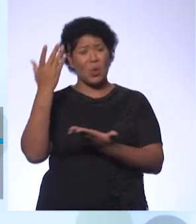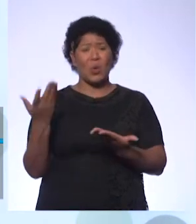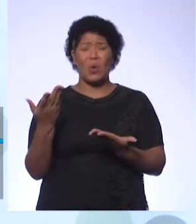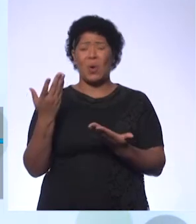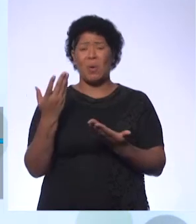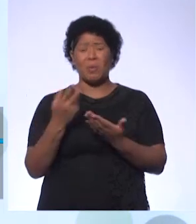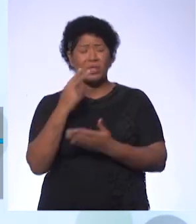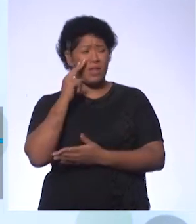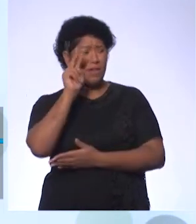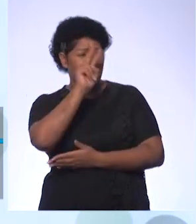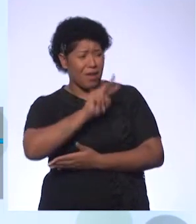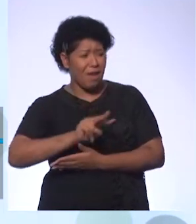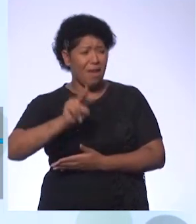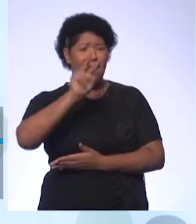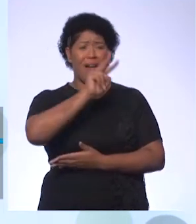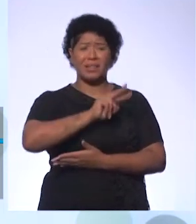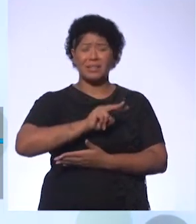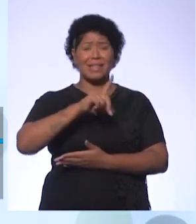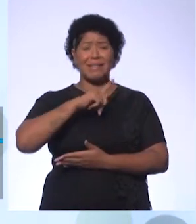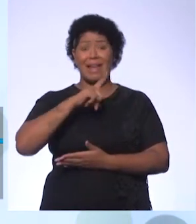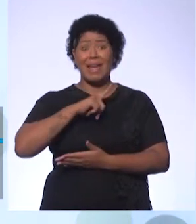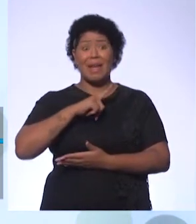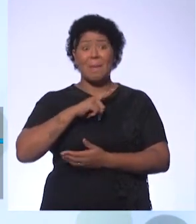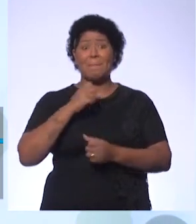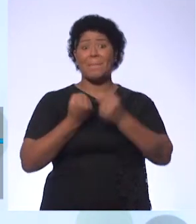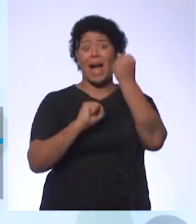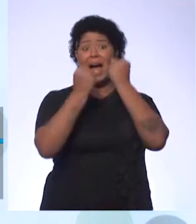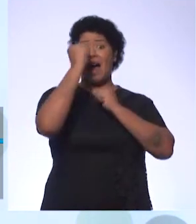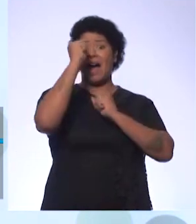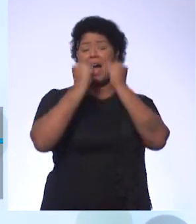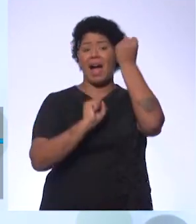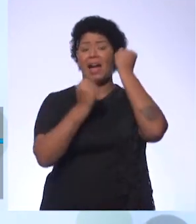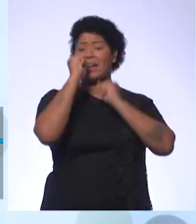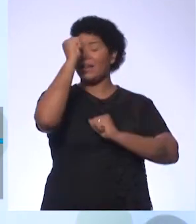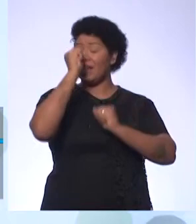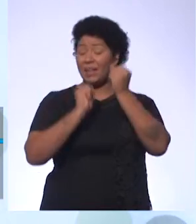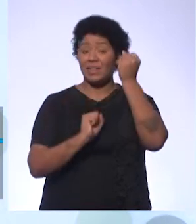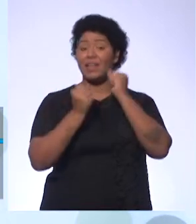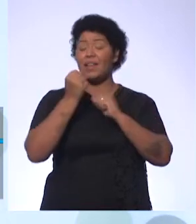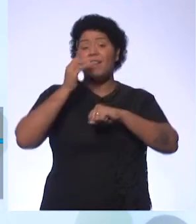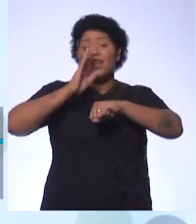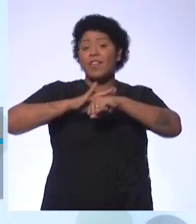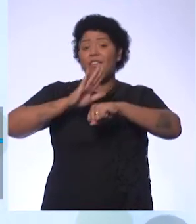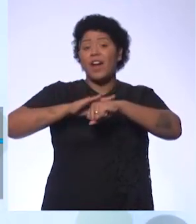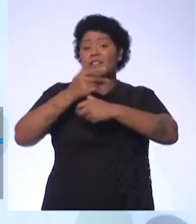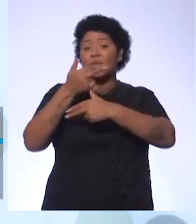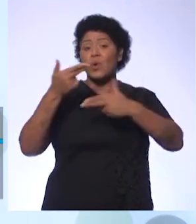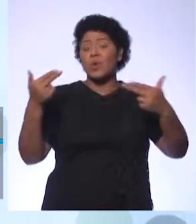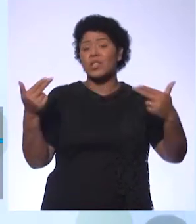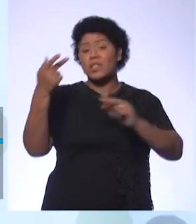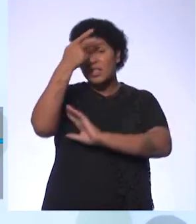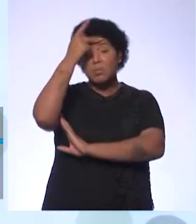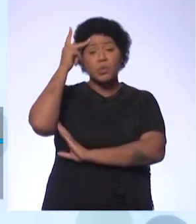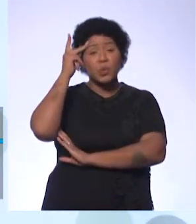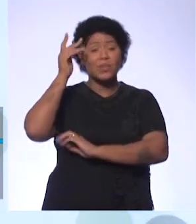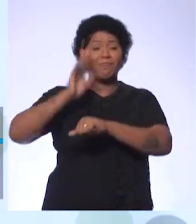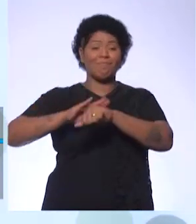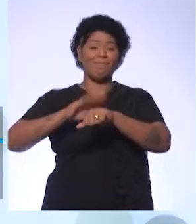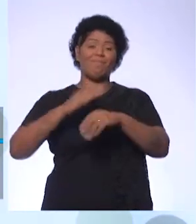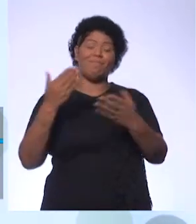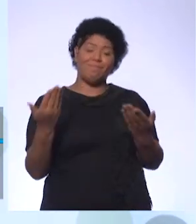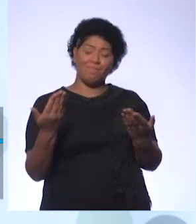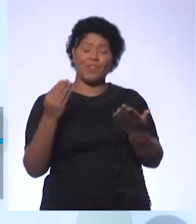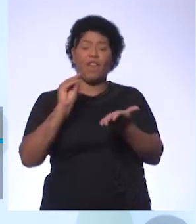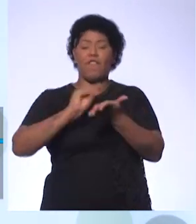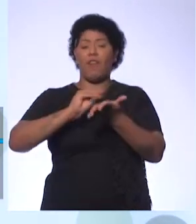poucas vagas de trabalho, e nós temos máquinas que agora melhoraram muito, otimizaram a produção. Então, temos uma grande produção,